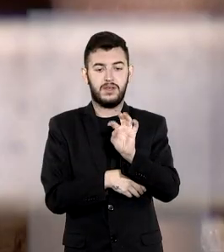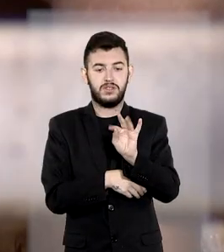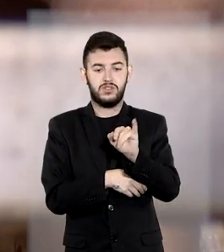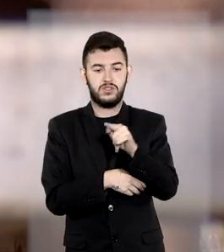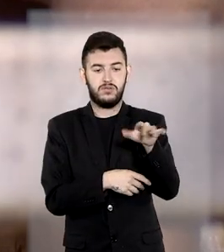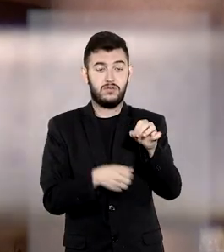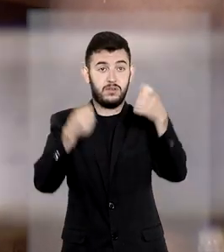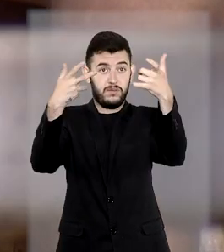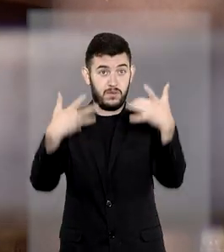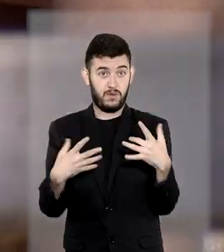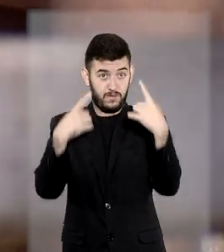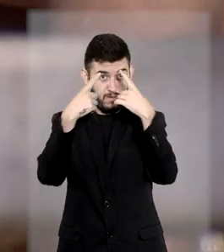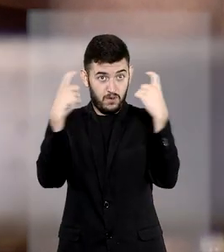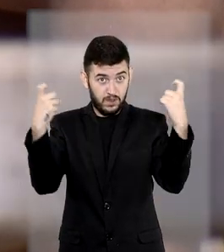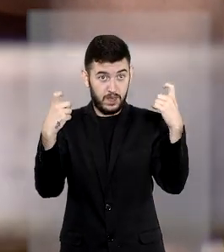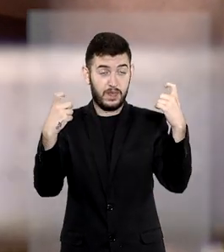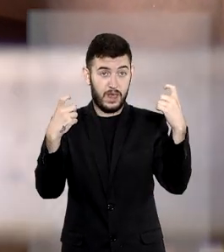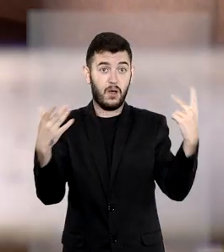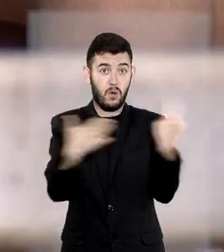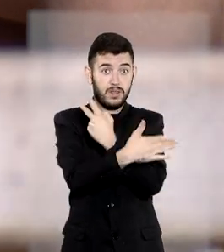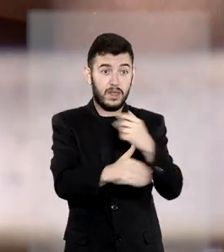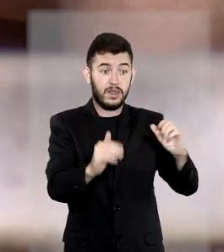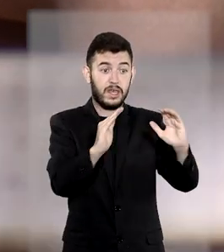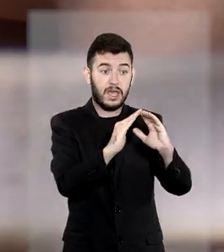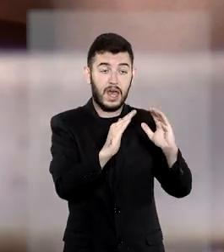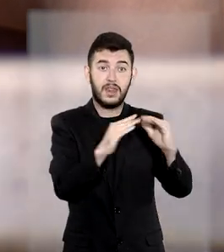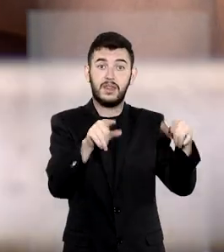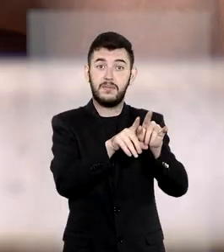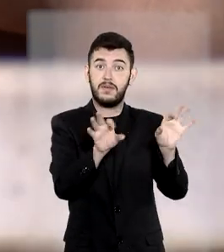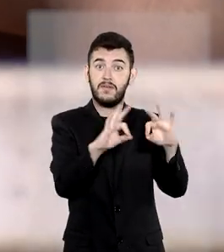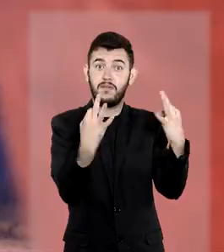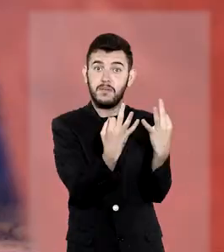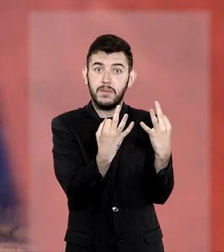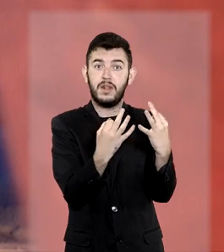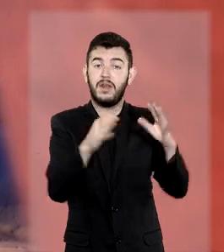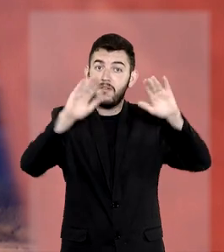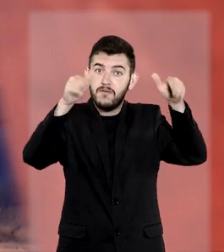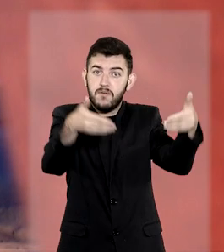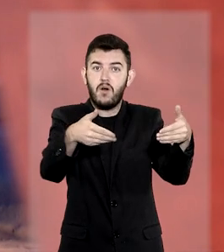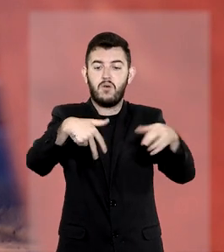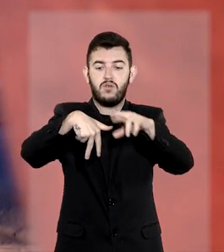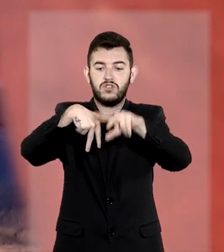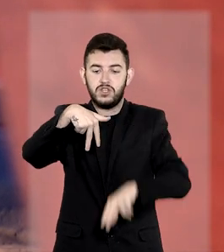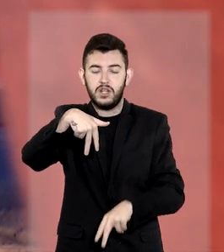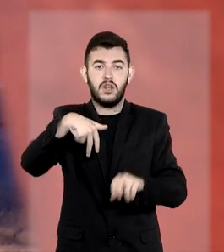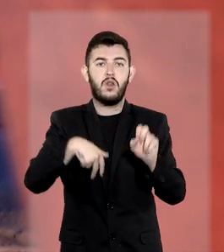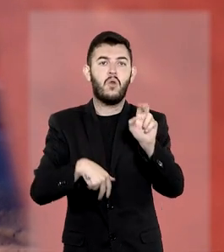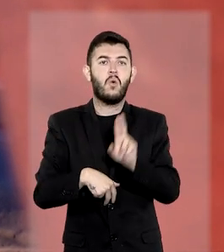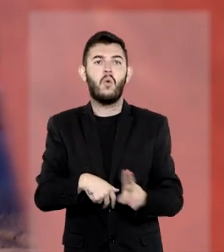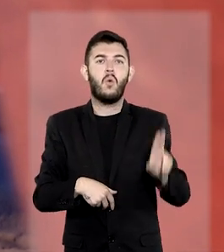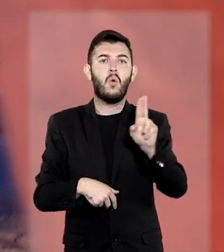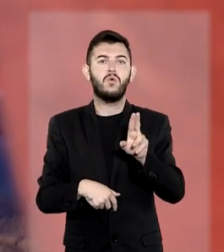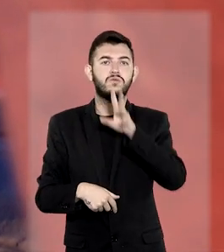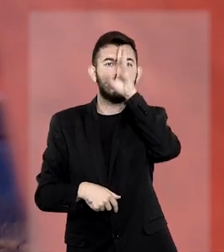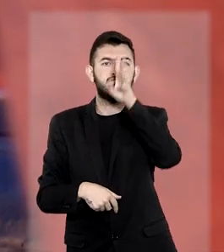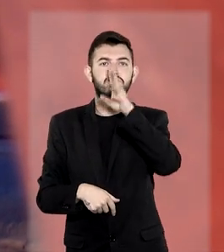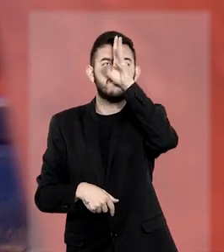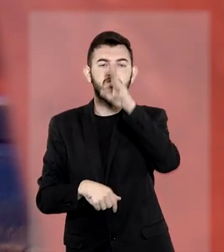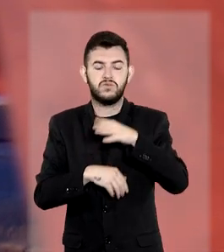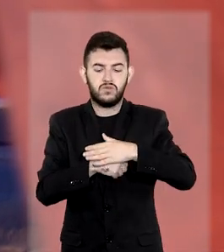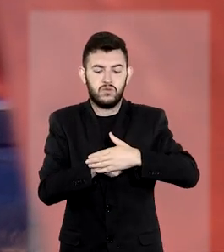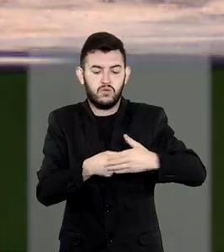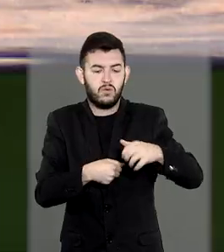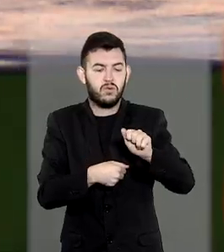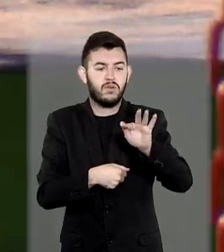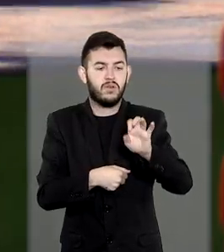violência doméstica e familiar é uma forma específica da violência de gênero, ou seja, aquela derivada do mau uso de relações